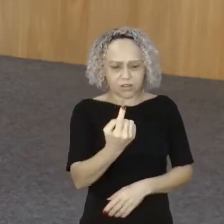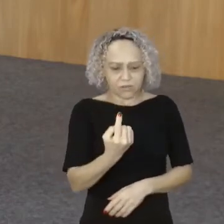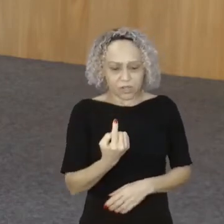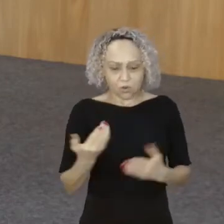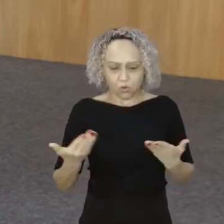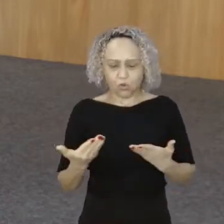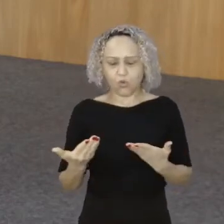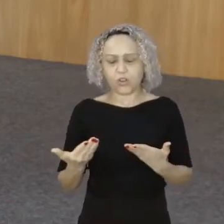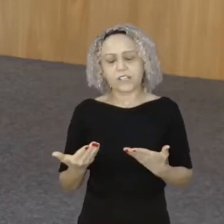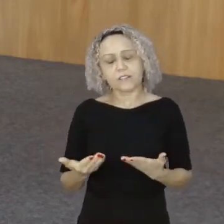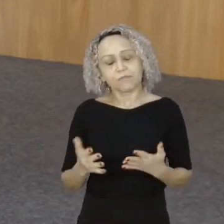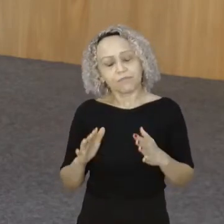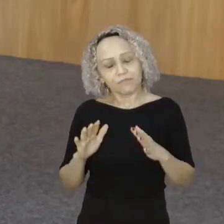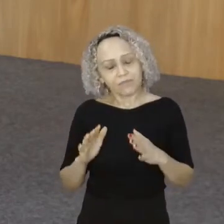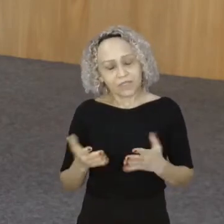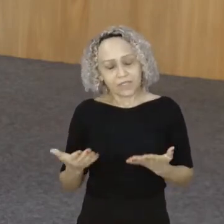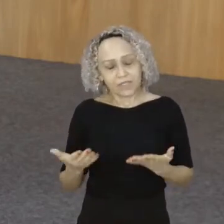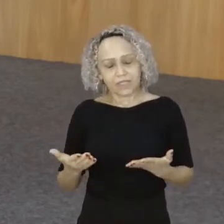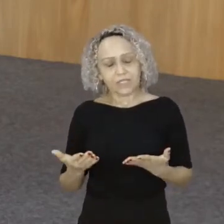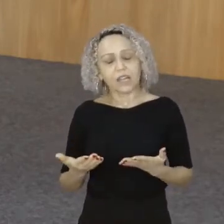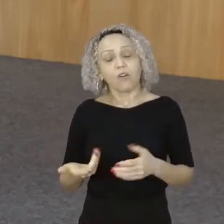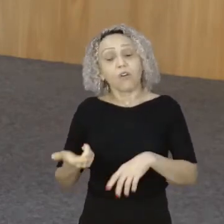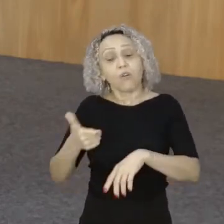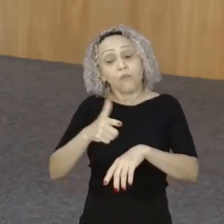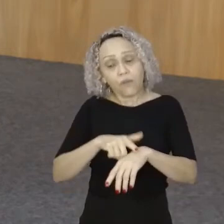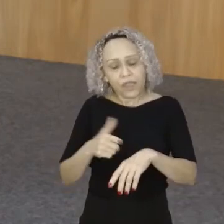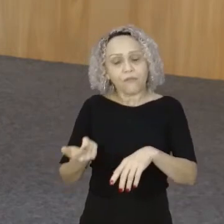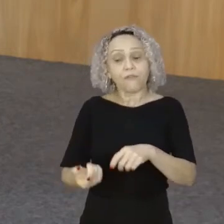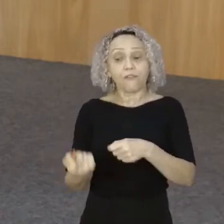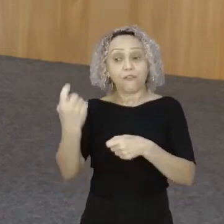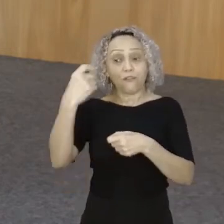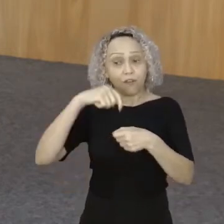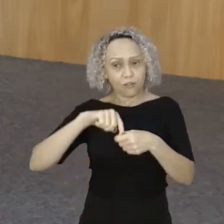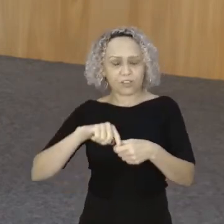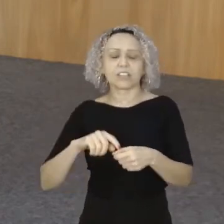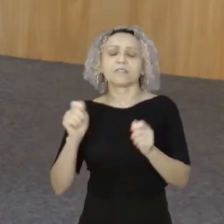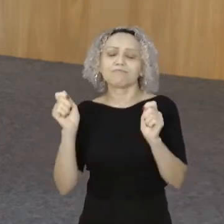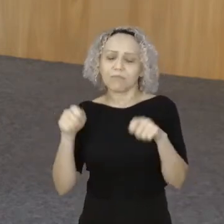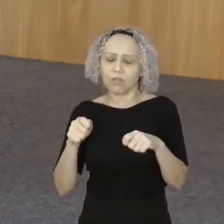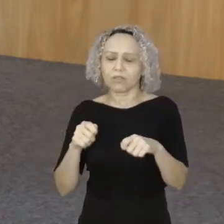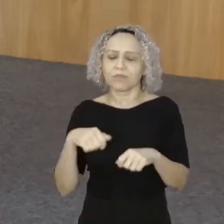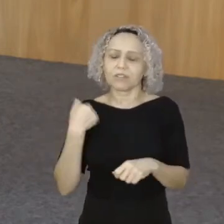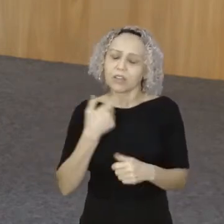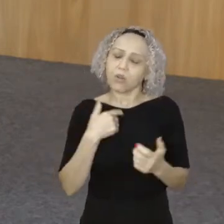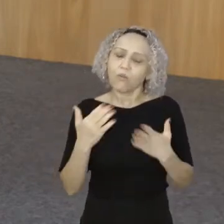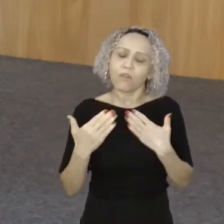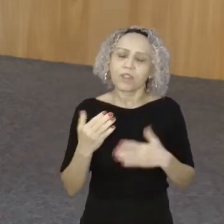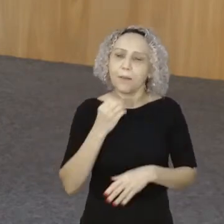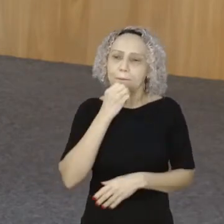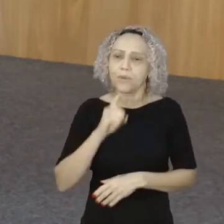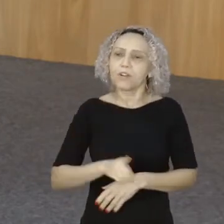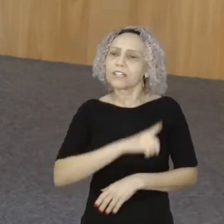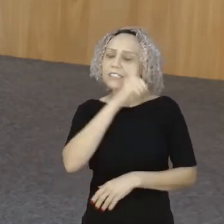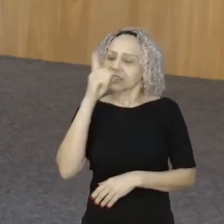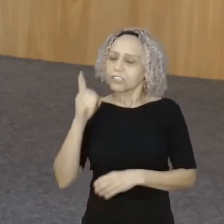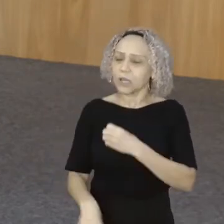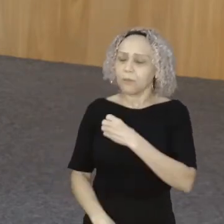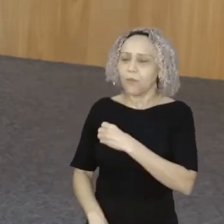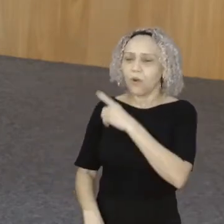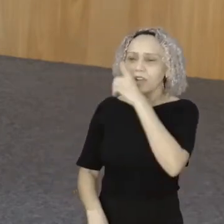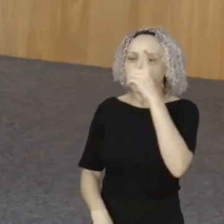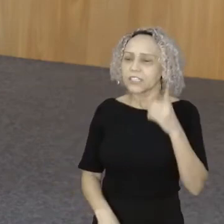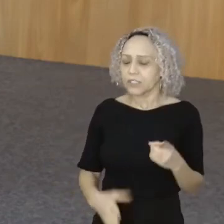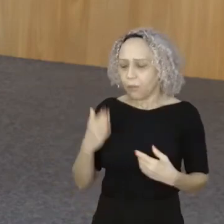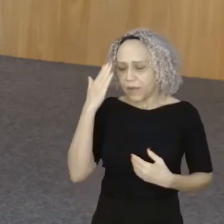aqui no estúdio para a gente conversar em outras ocasiões. Bom dia. Bom dia, obrigada, um abraço a todos.